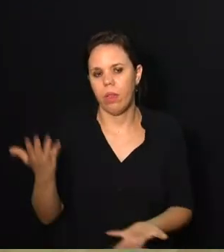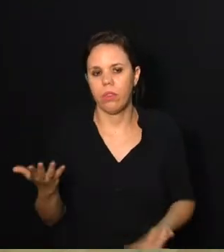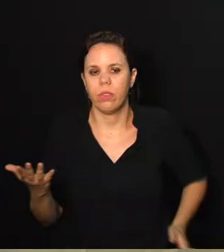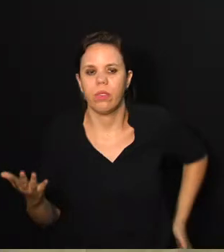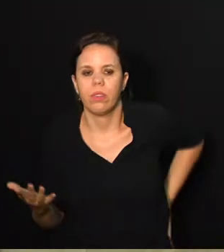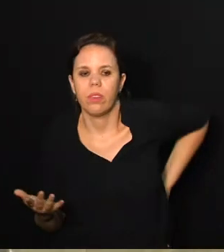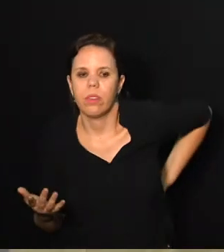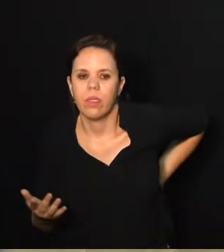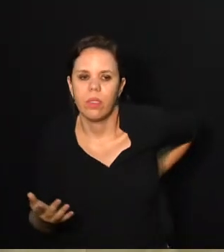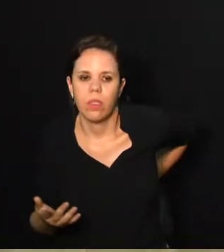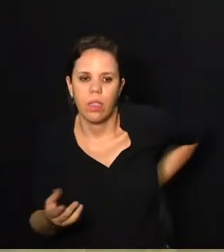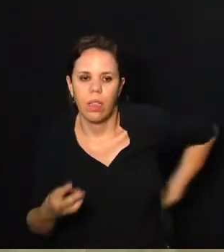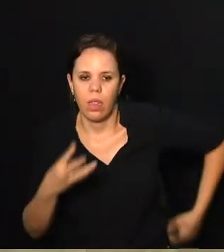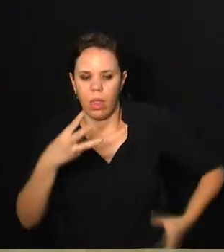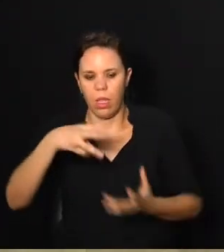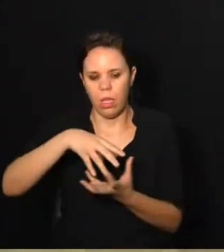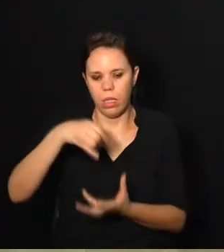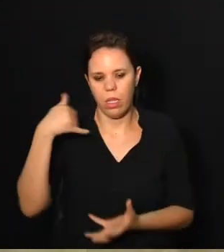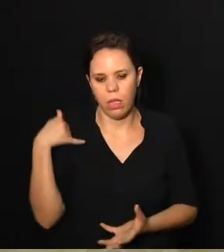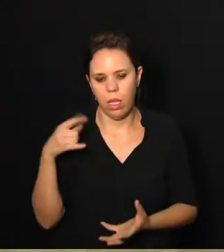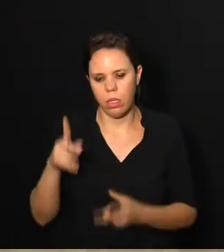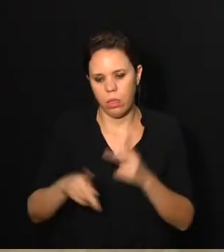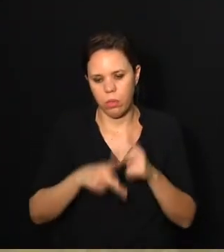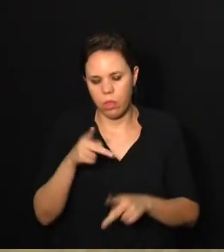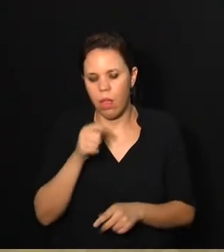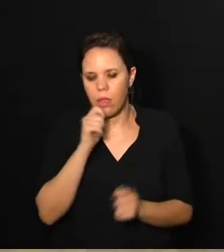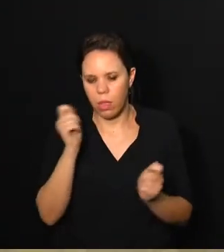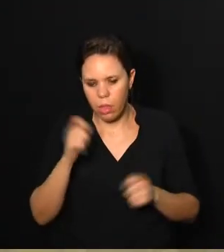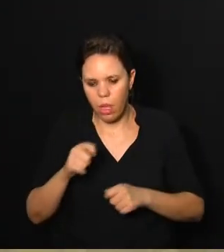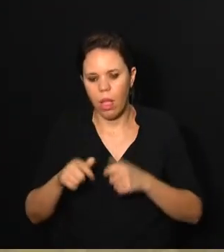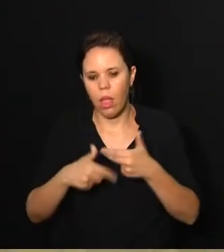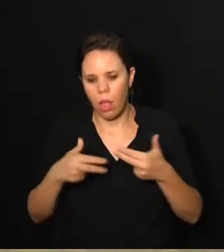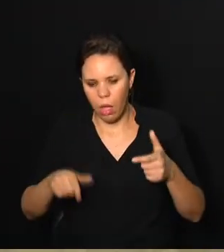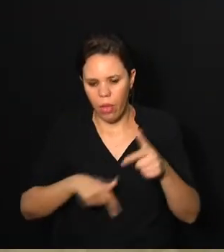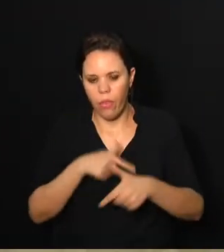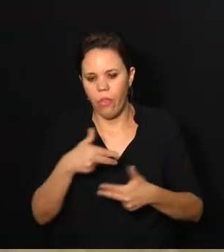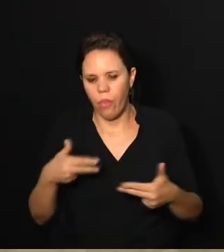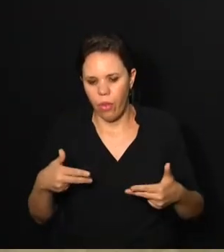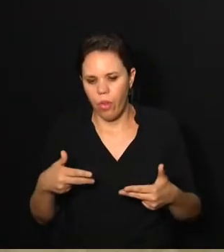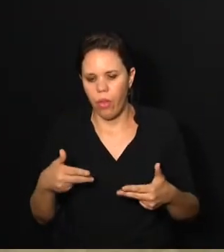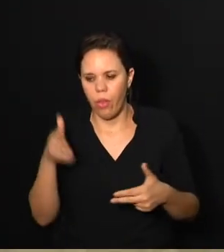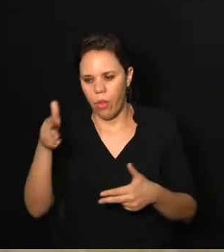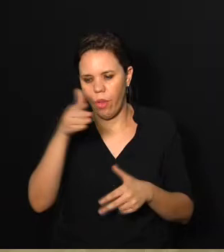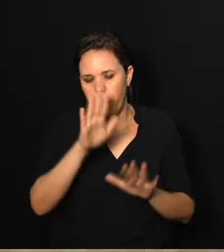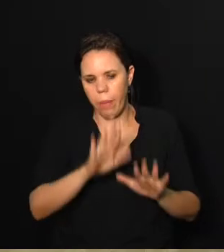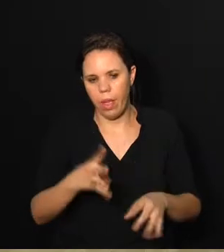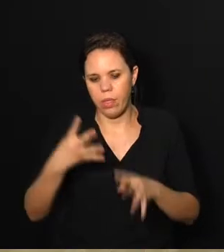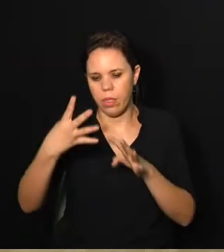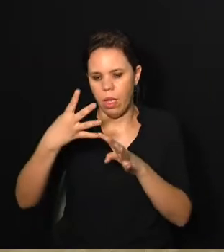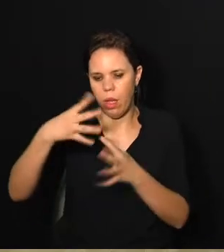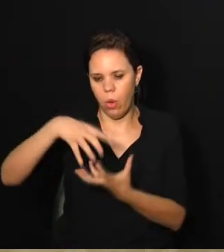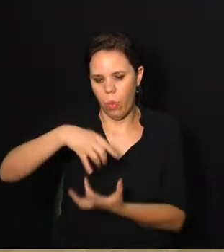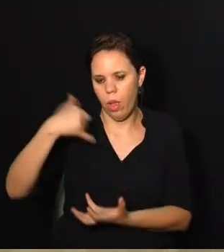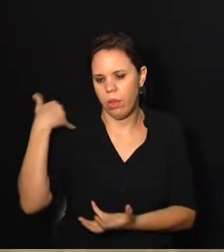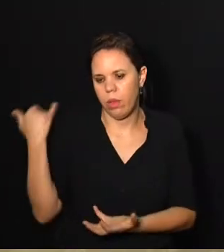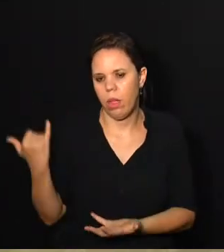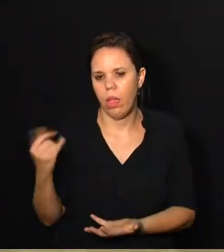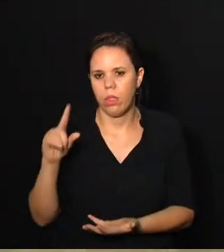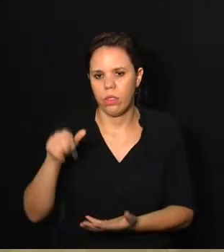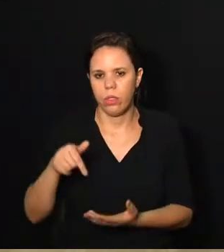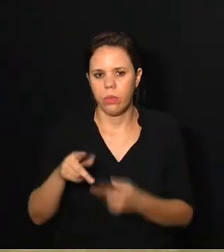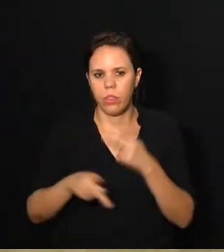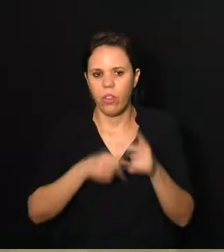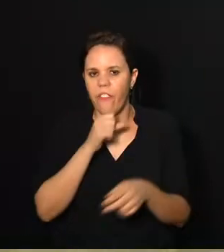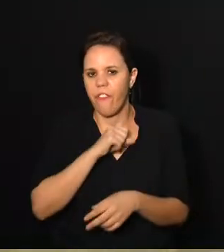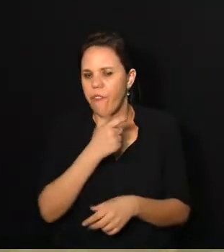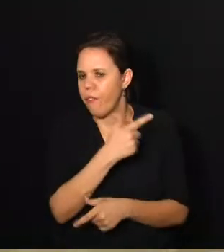são os idosos que têm condições, enfim, de ainda realizarem algumas tarefas. A quarta idade, de fato, são aqueles idosos que